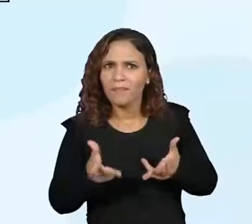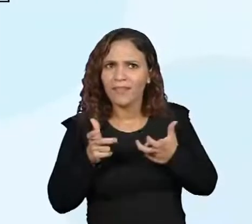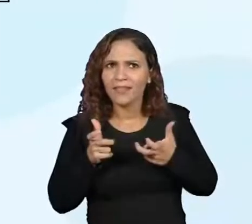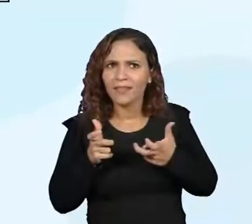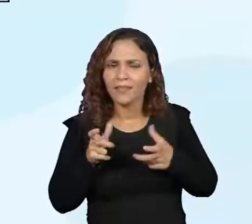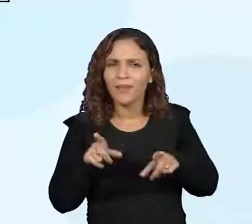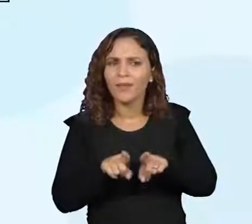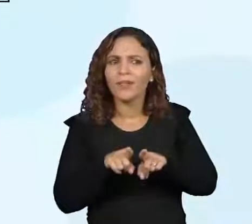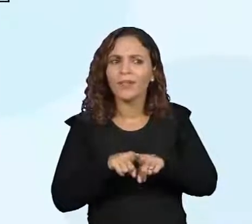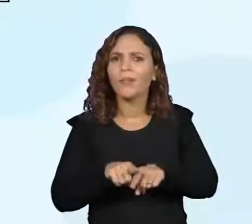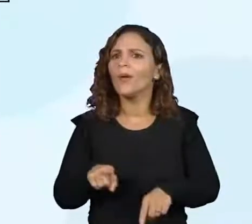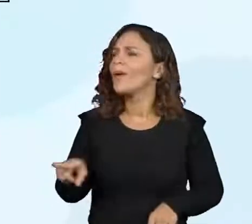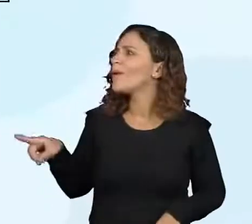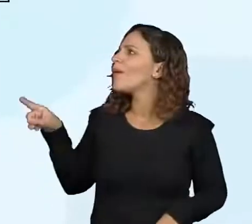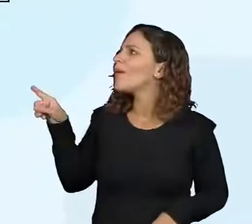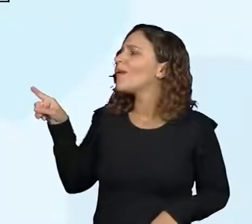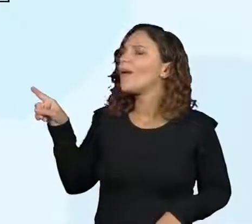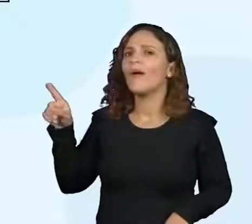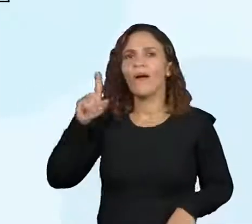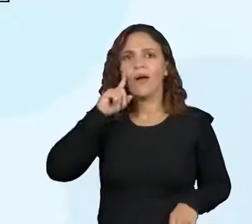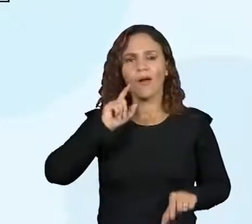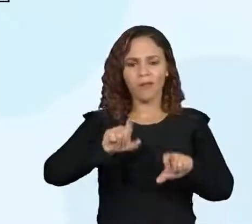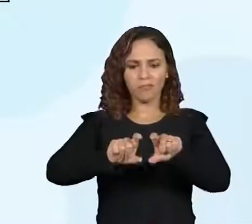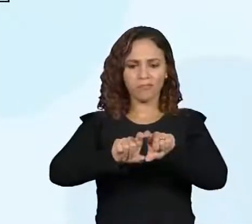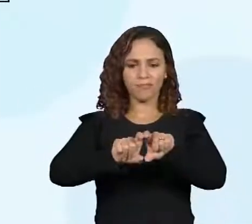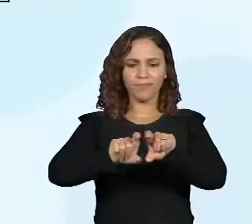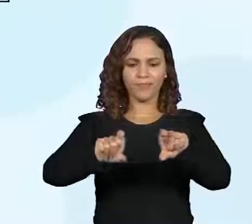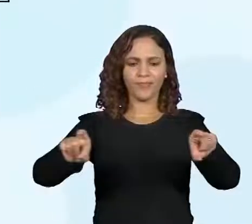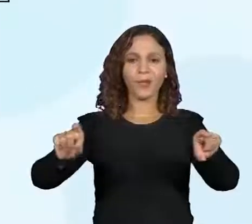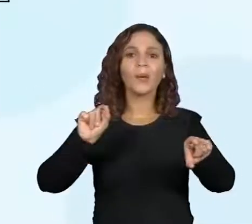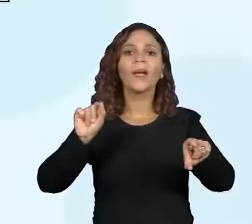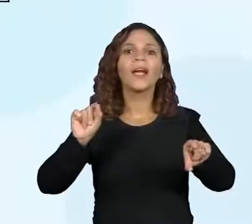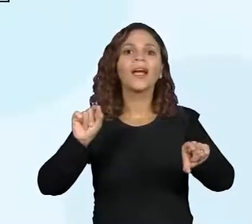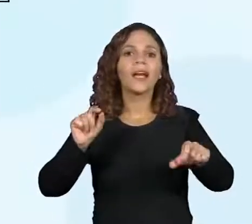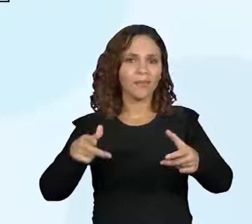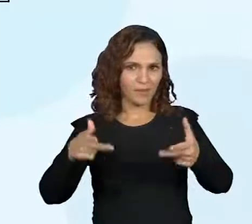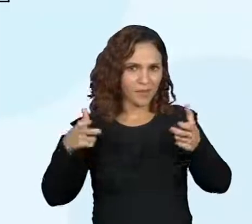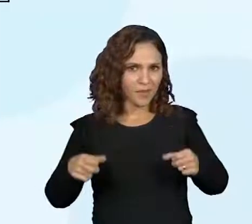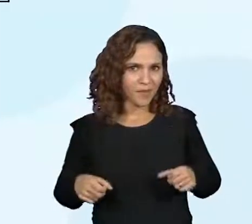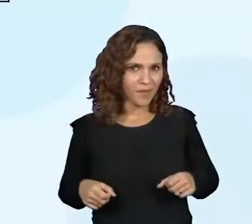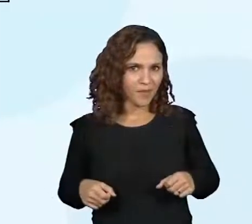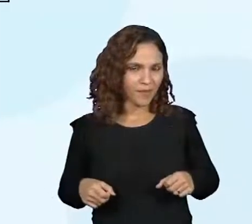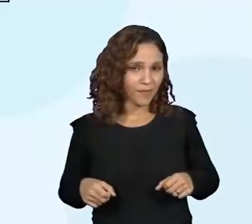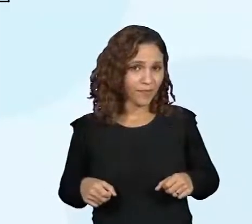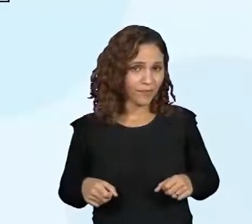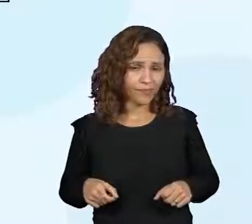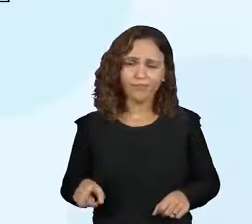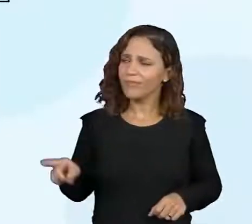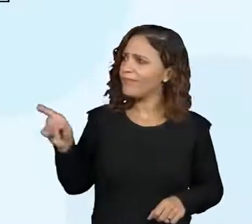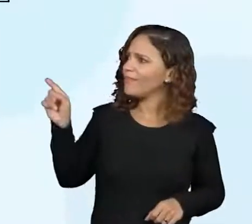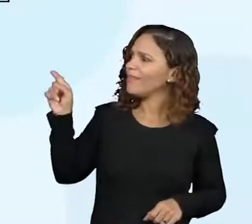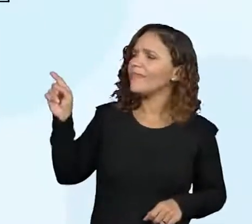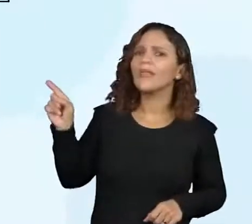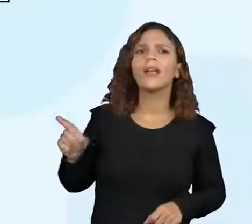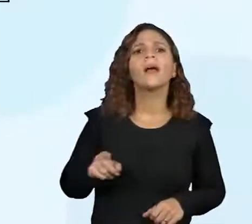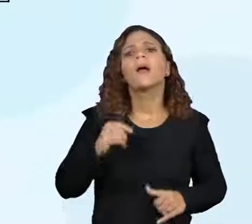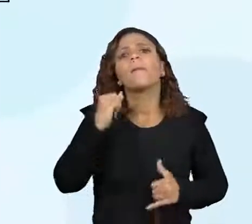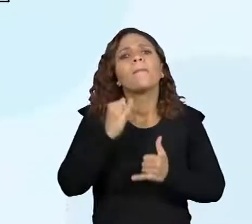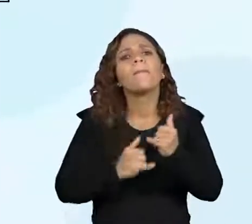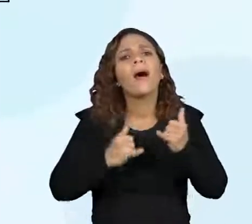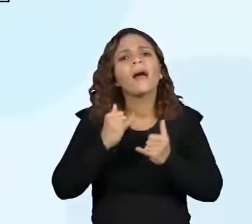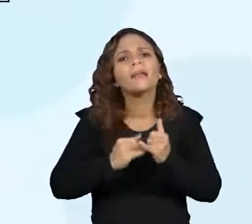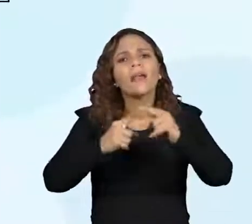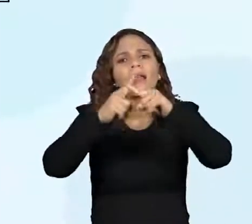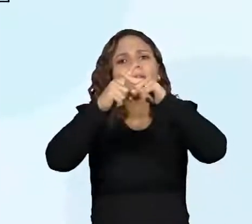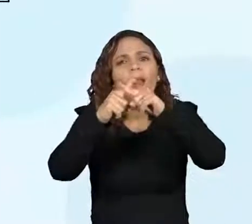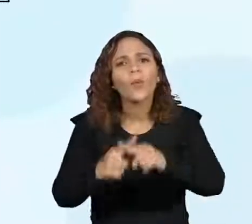os resultados nessa tabela. Elas parecem o resultado de uma tabuada, não